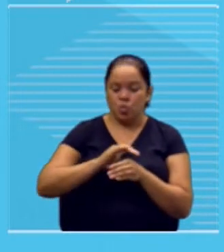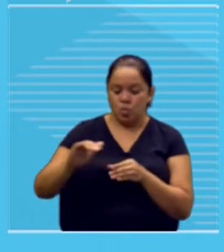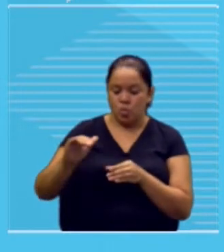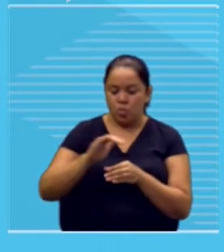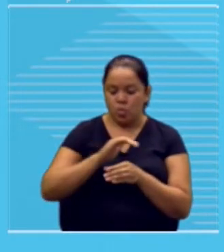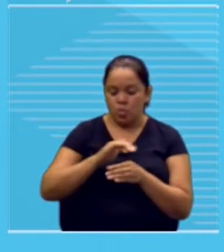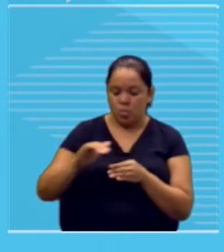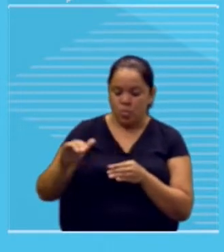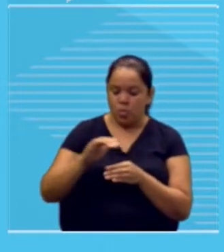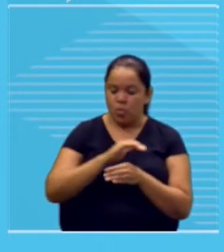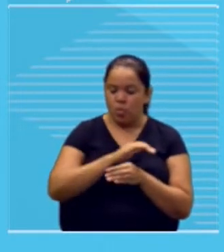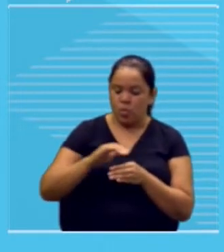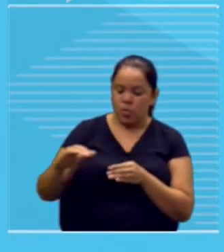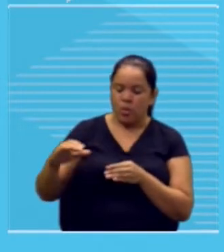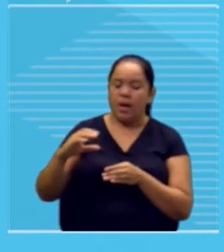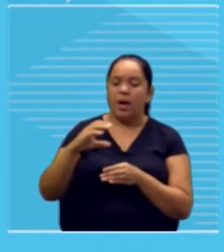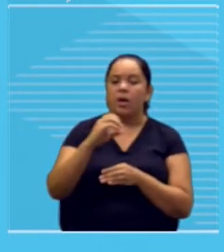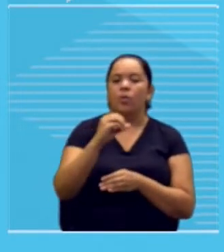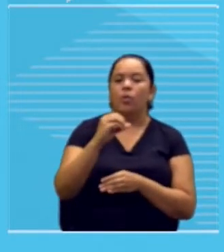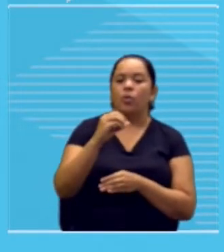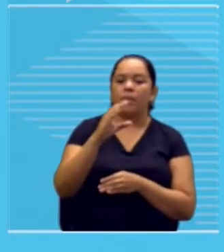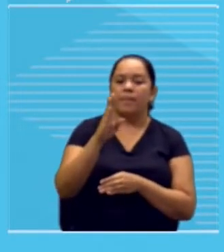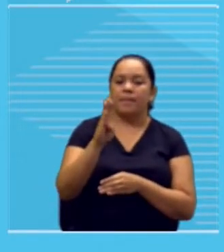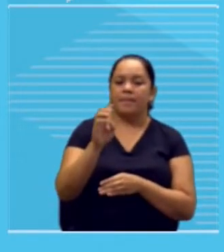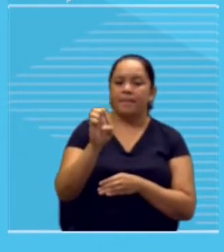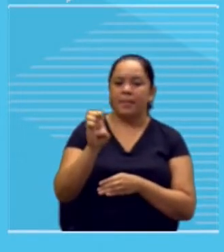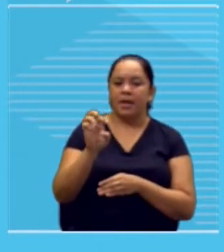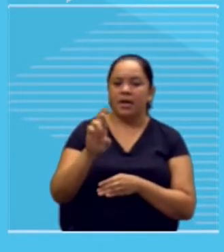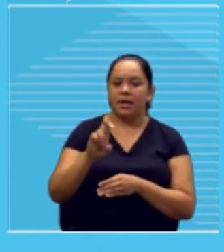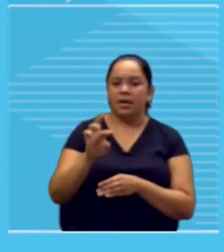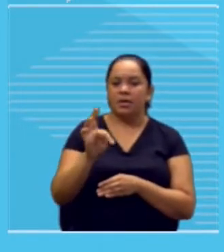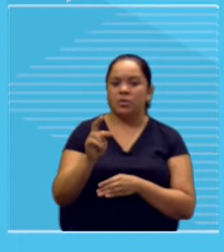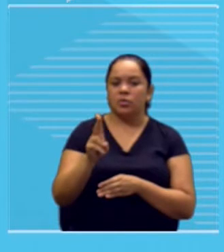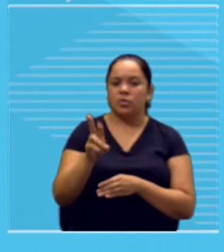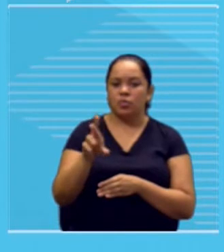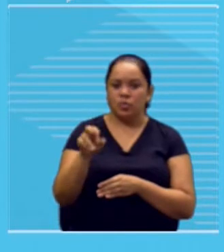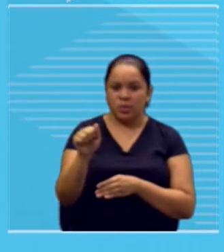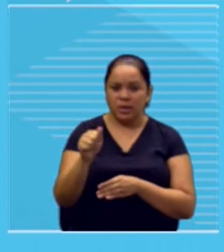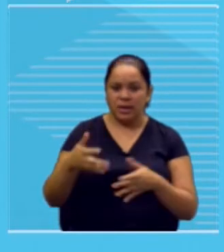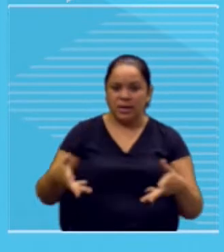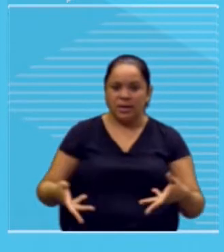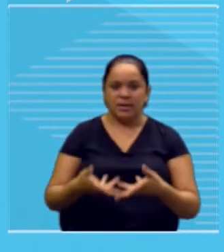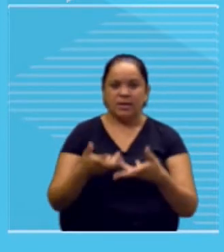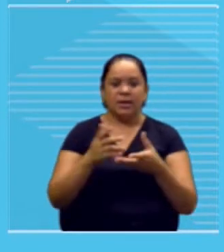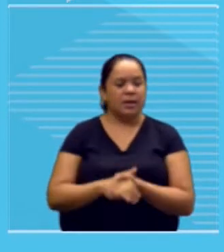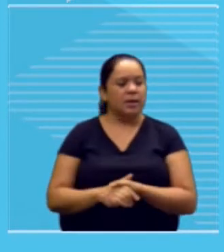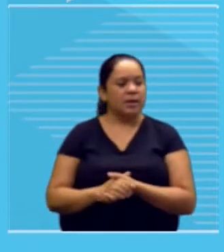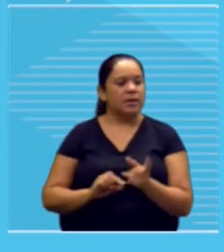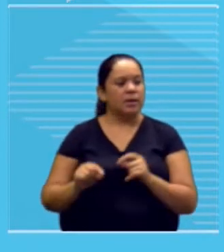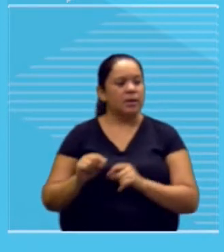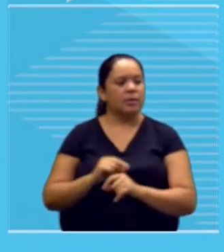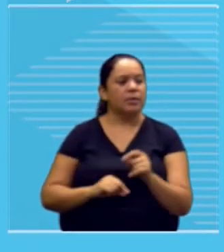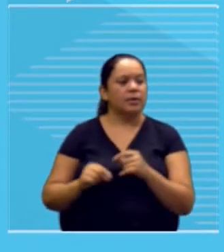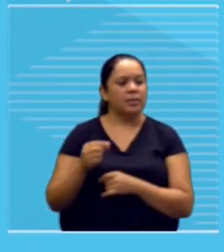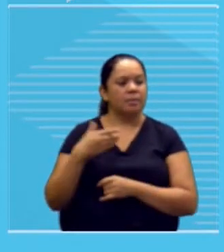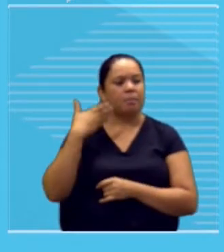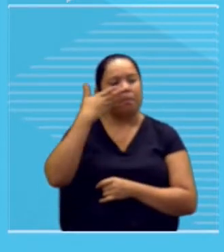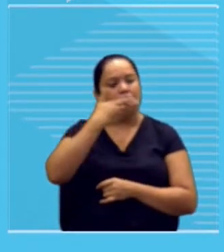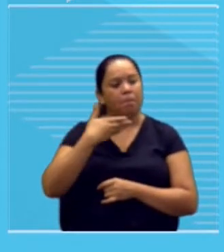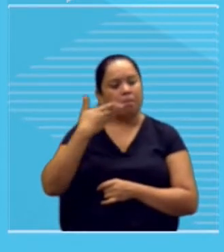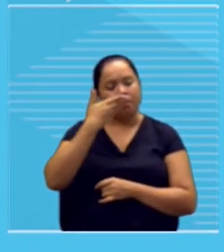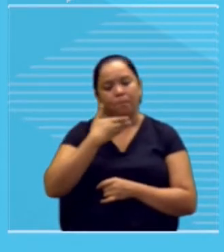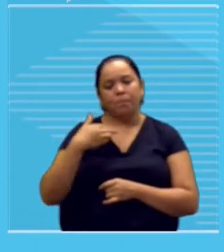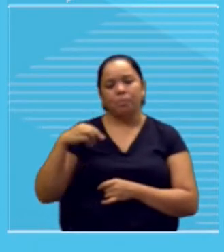cobertura gente a cobertura da nossa salada no caso aí ó suco aí de laranja